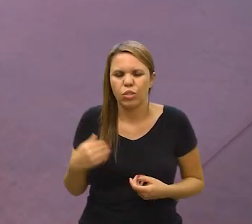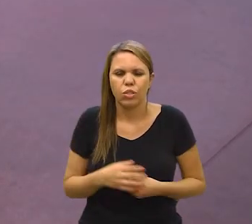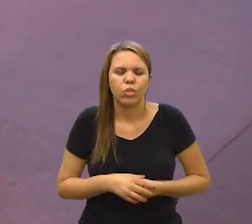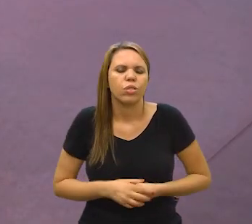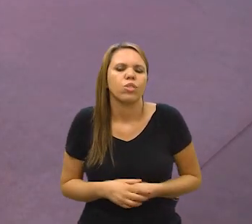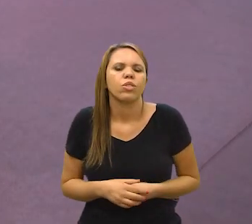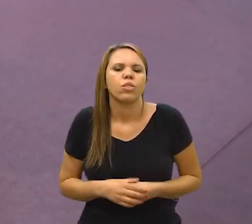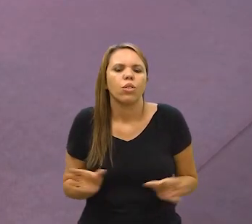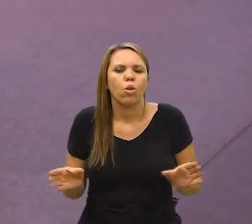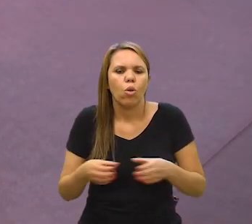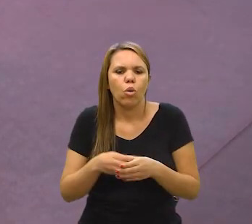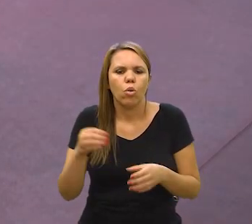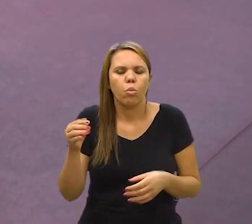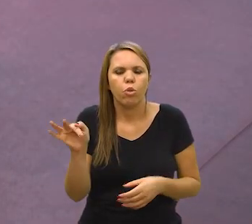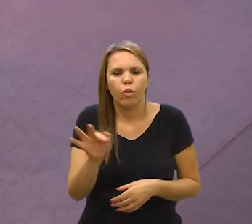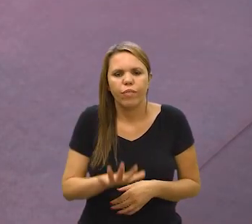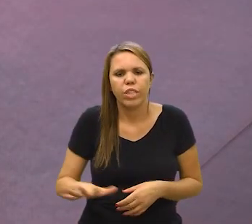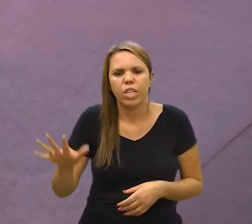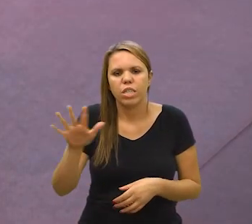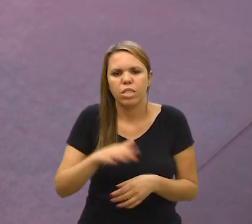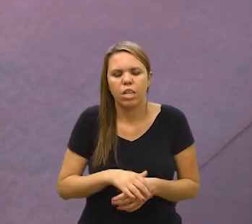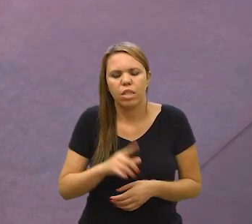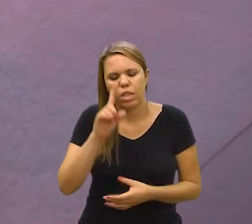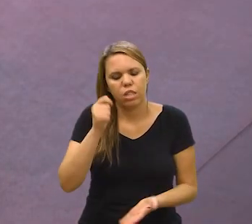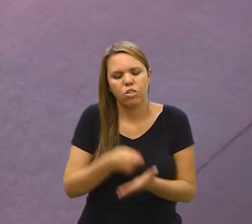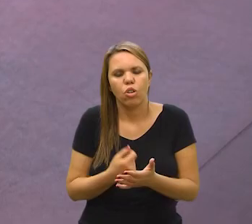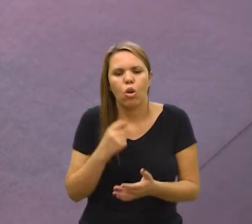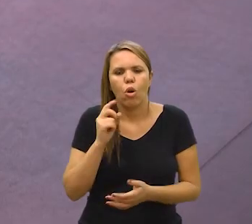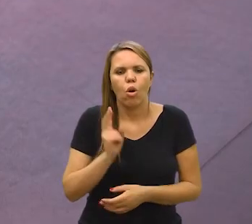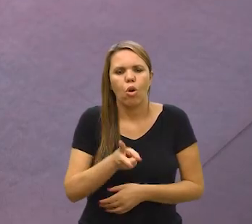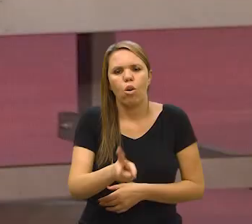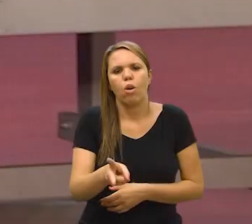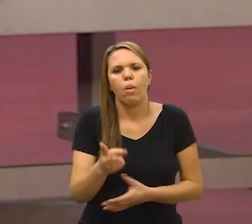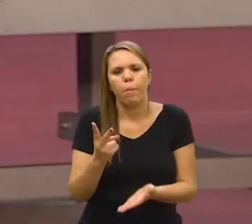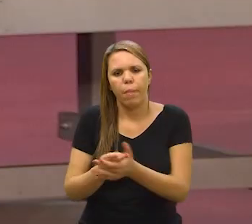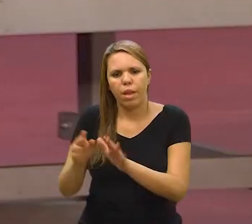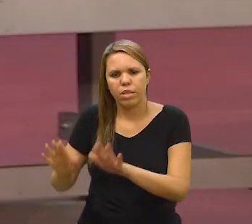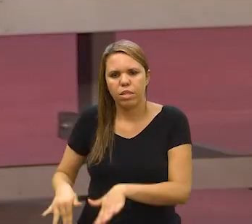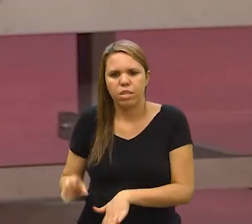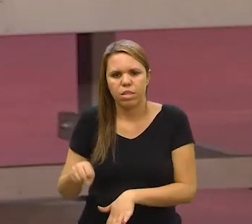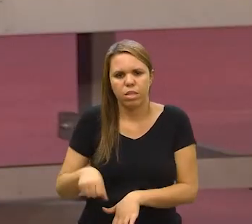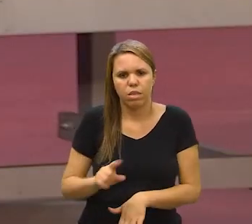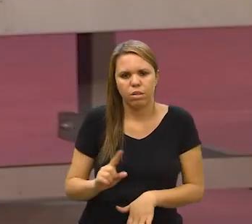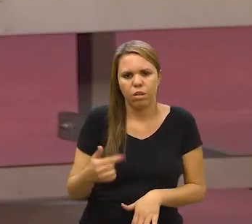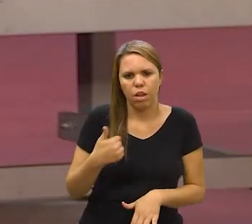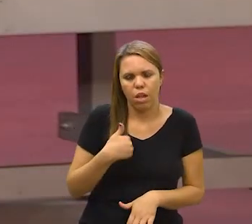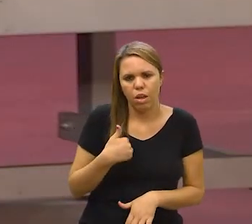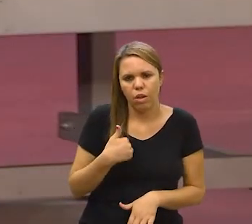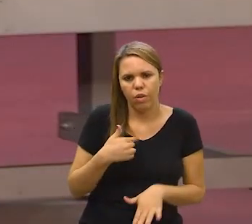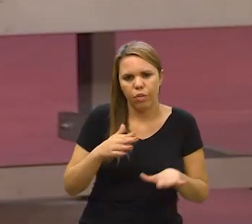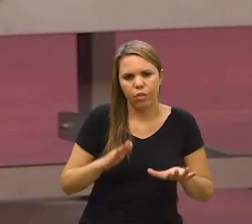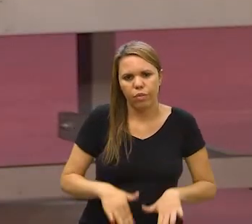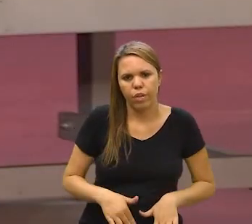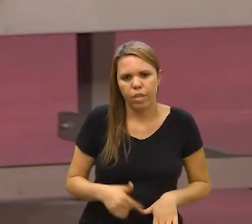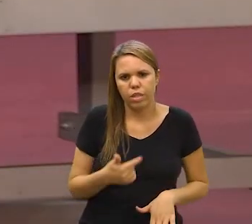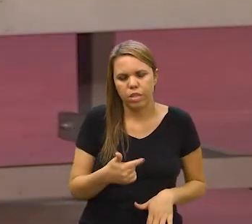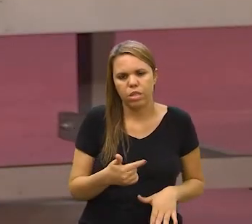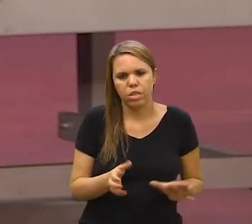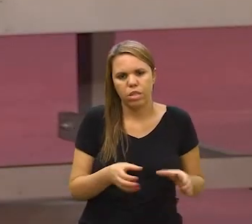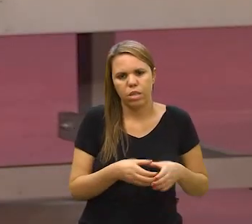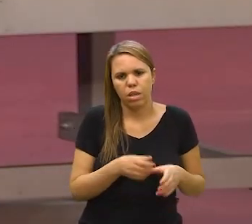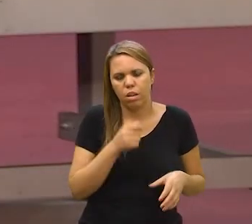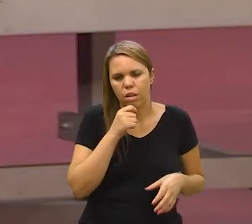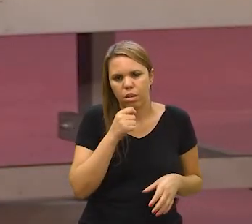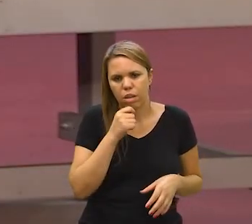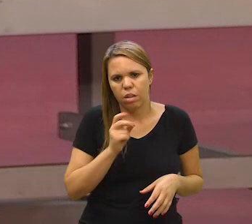a confederação decidiu por continuar com alguns atletas na seleção permanente e outros não. E eu fiquei nesse segundo plano de atletas